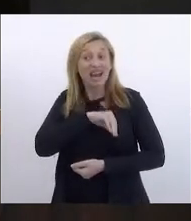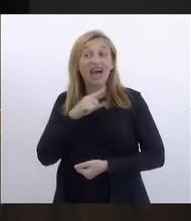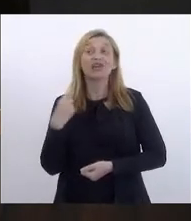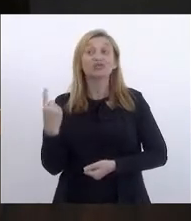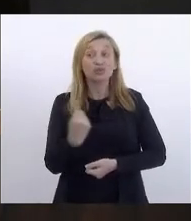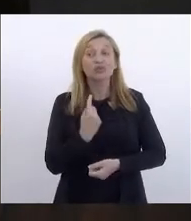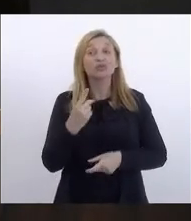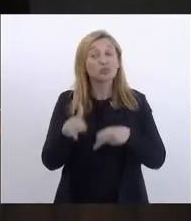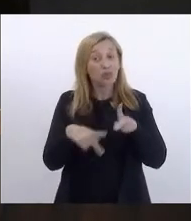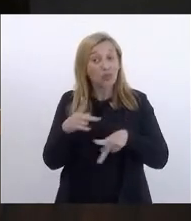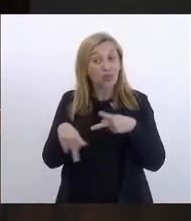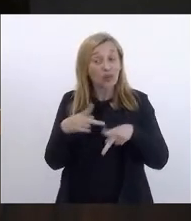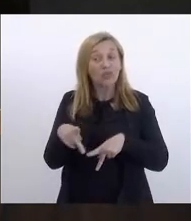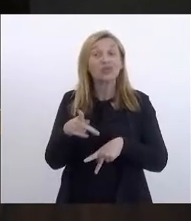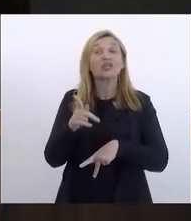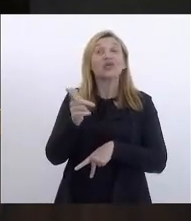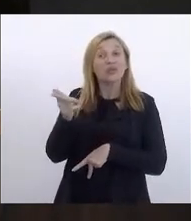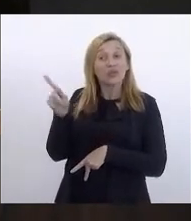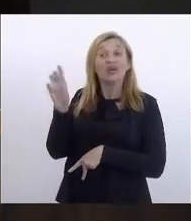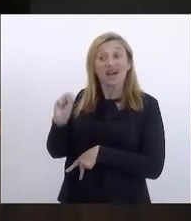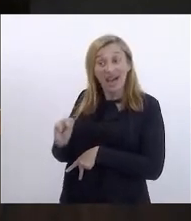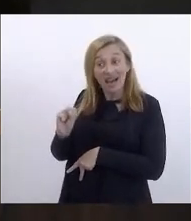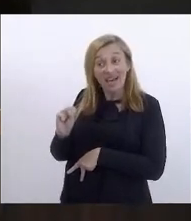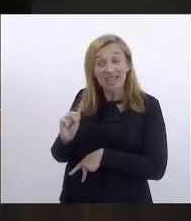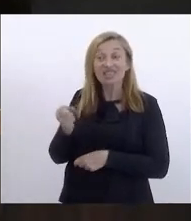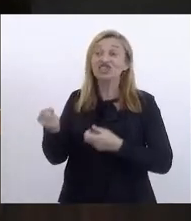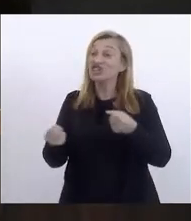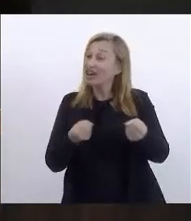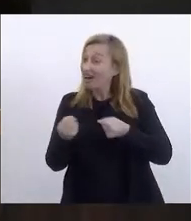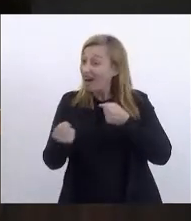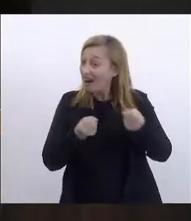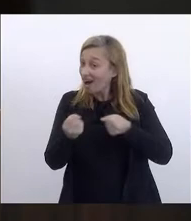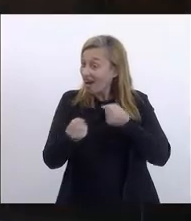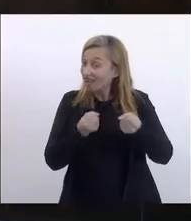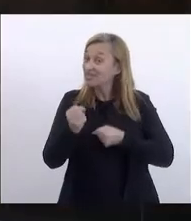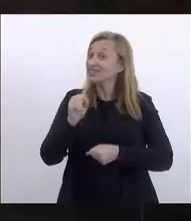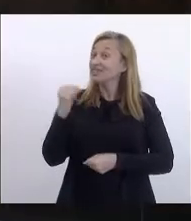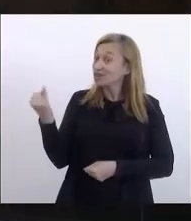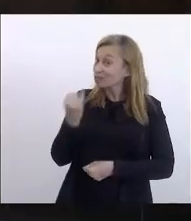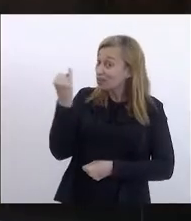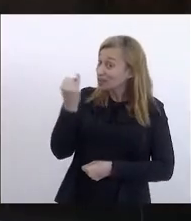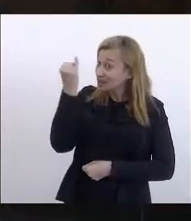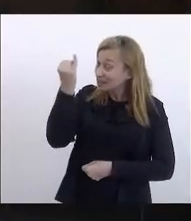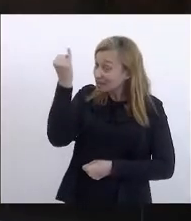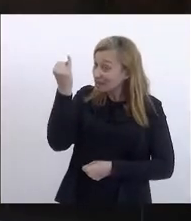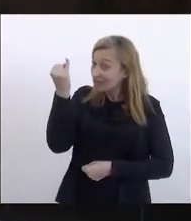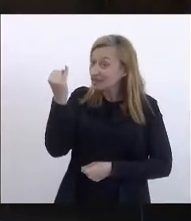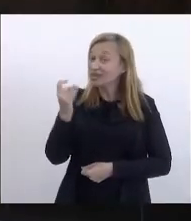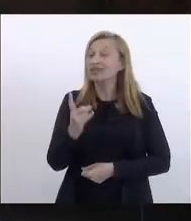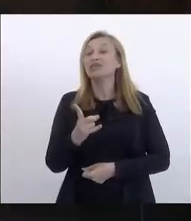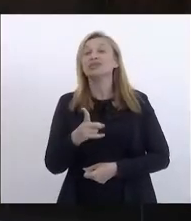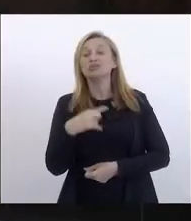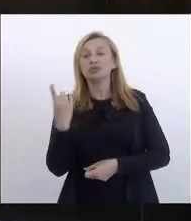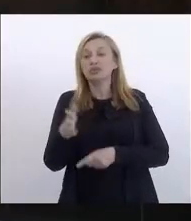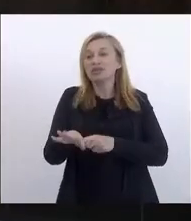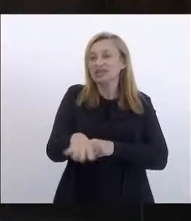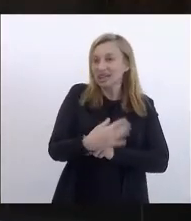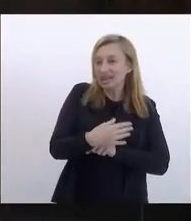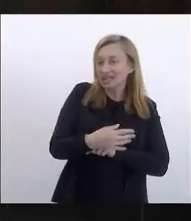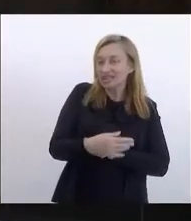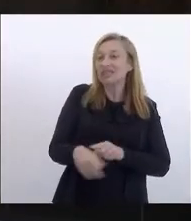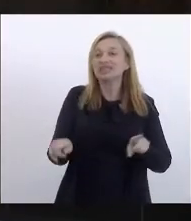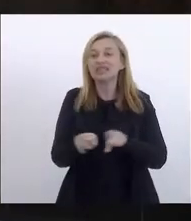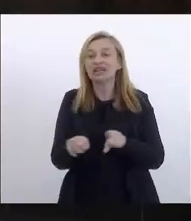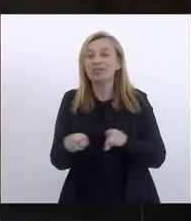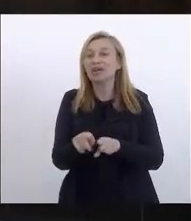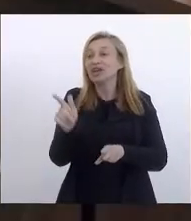população o gás veicular que é importantíssimo principalmente para os nossos taxistas e o